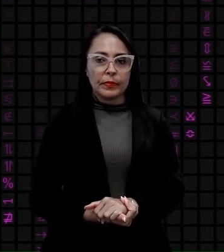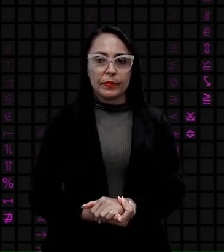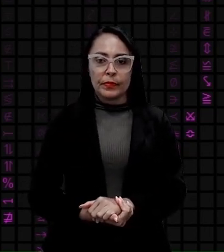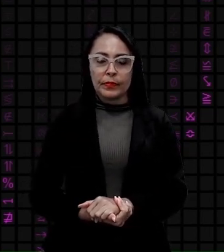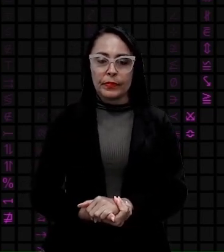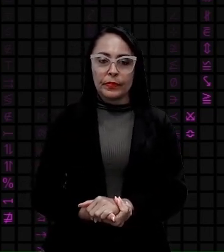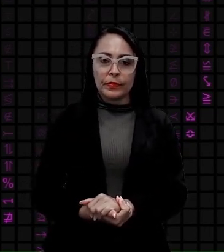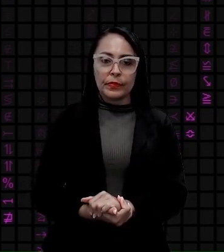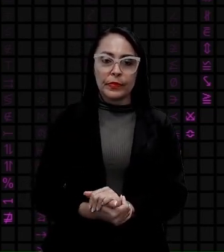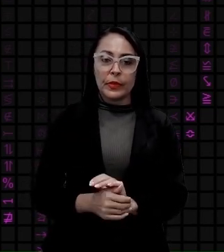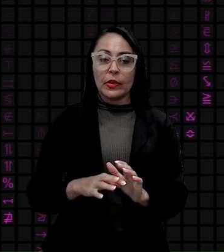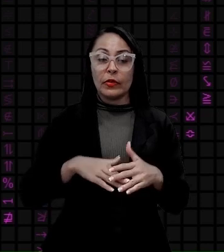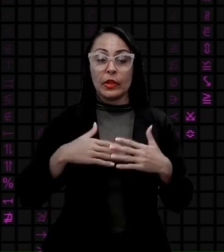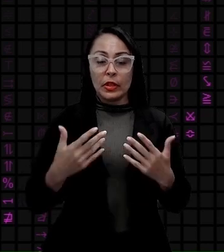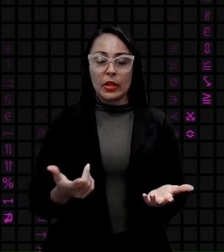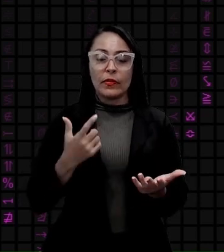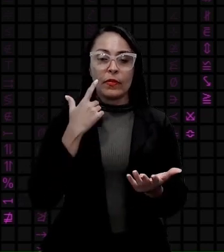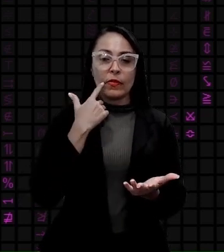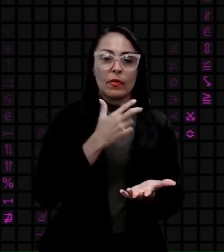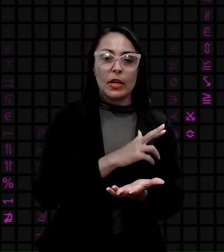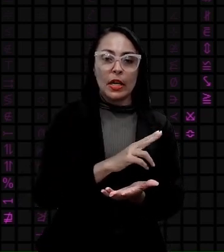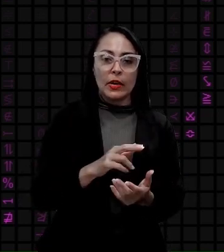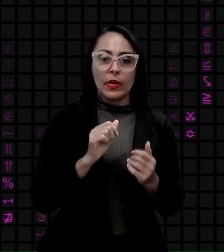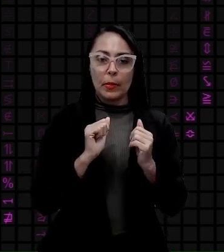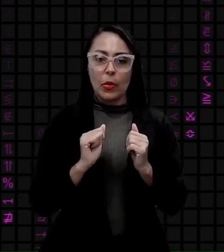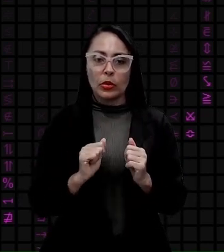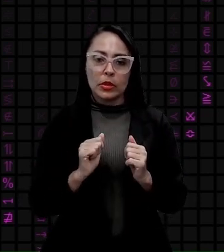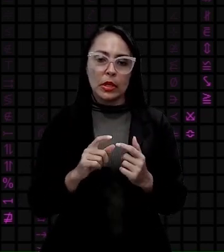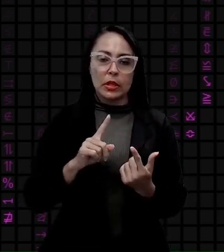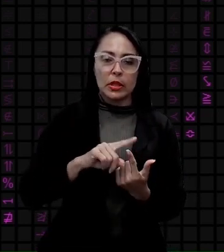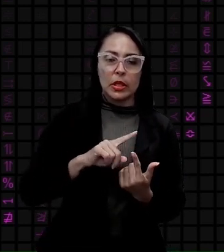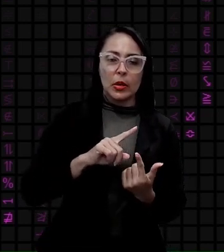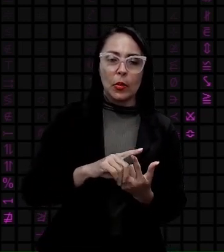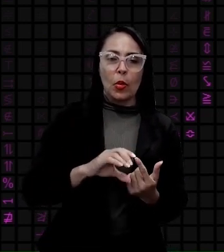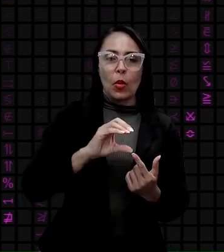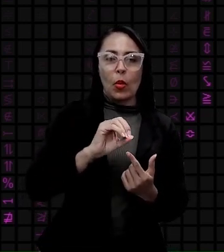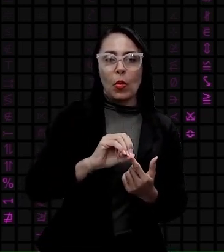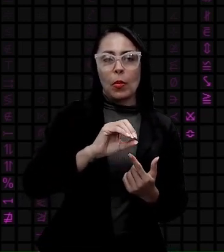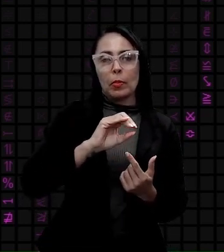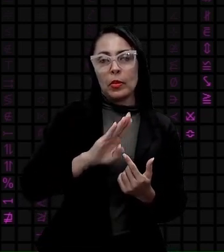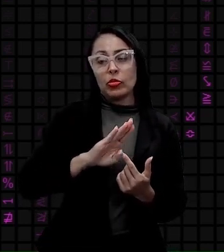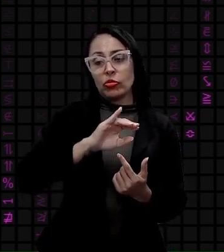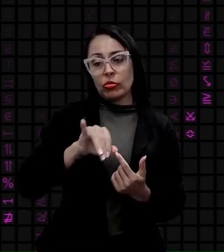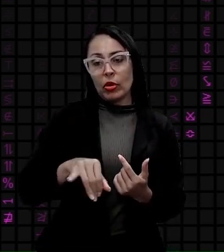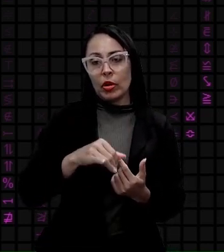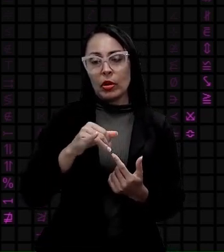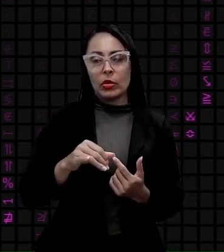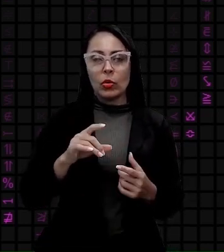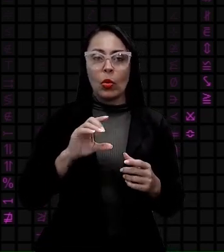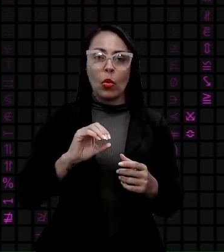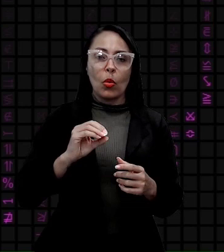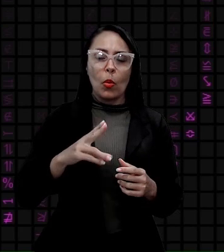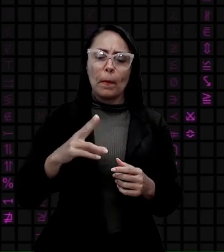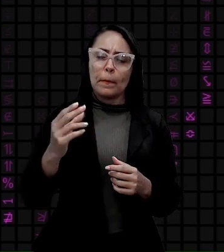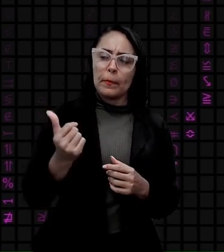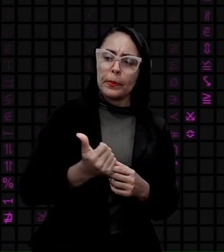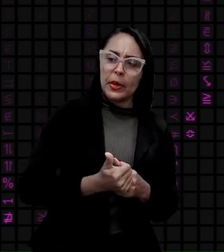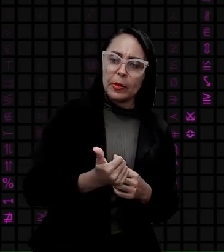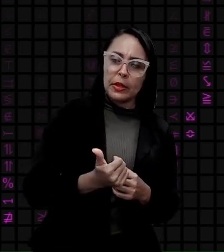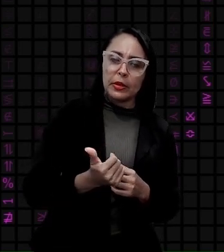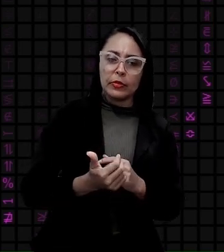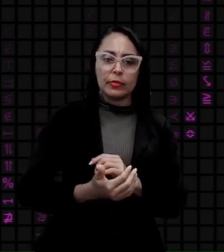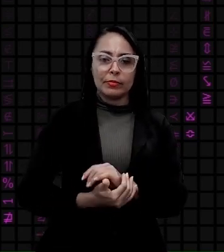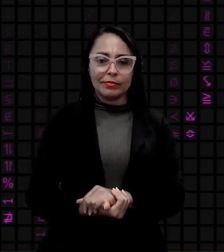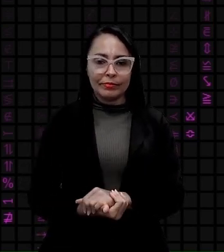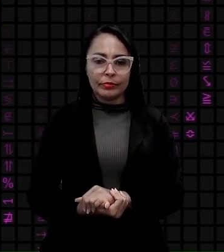Bem, em JavaScript as variáveis elas podem ser do tipo objeto ou do tipo primitivo.